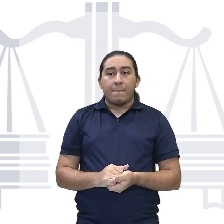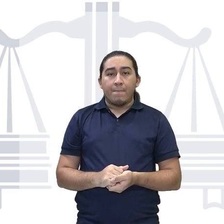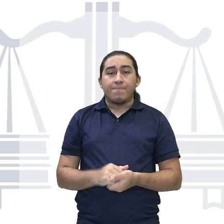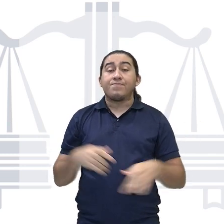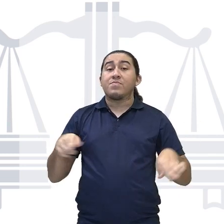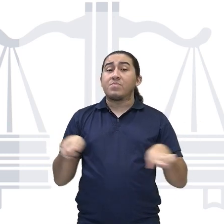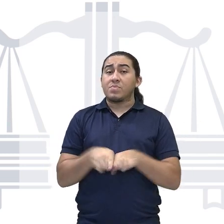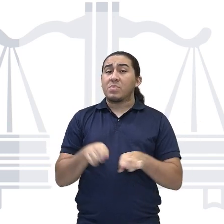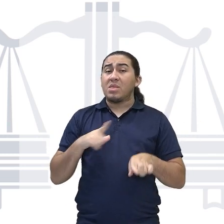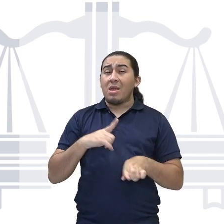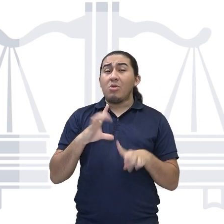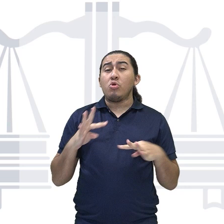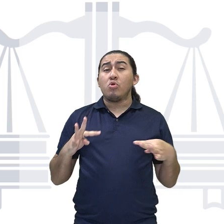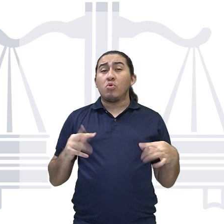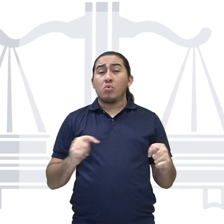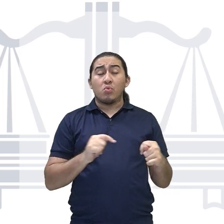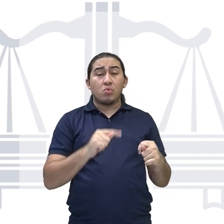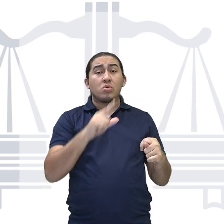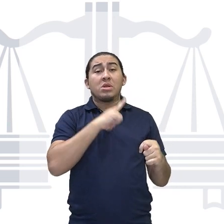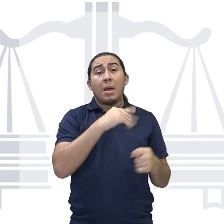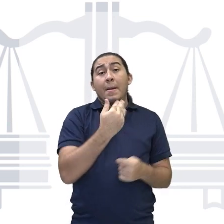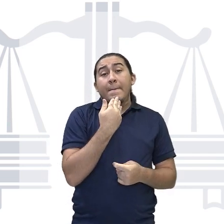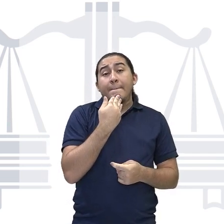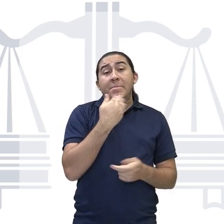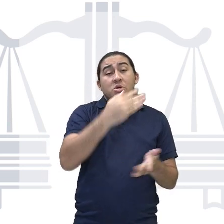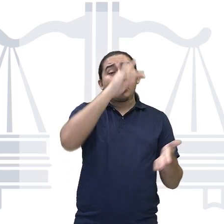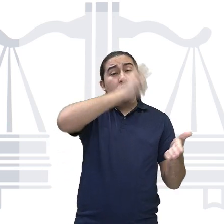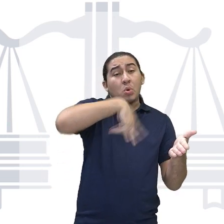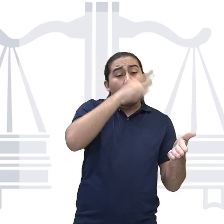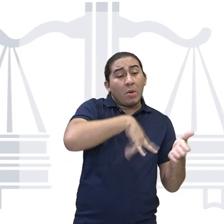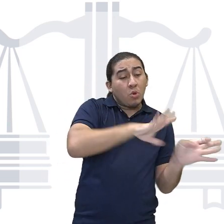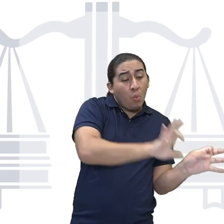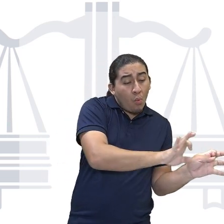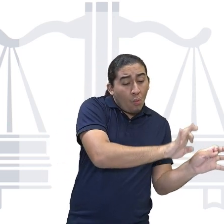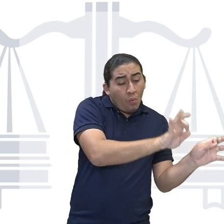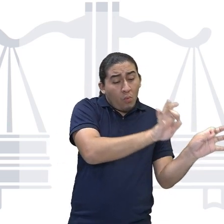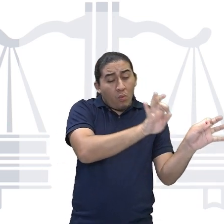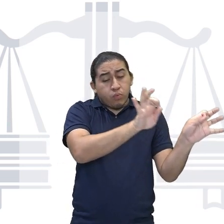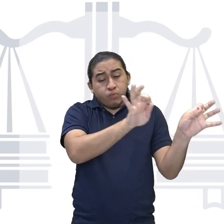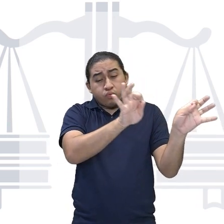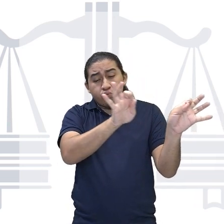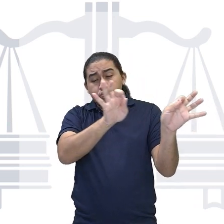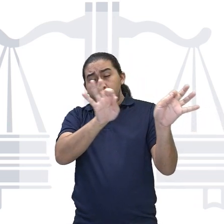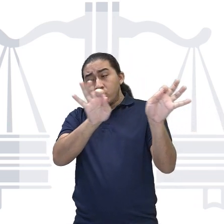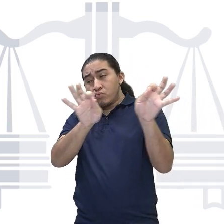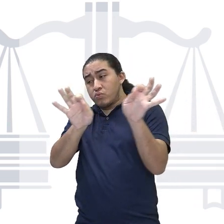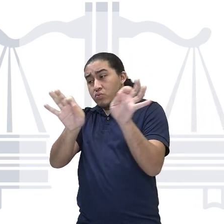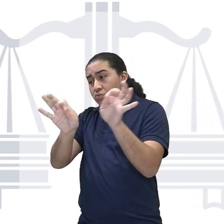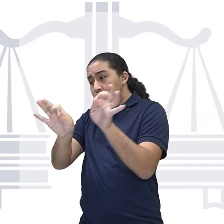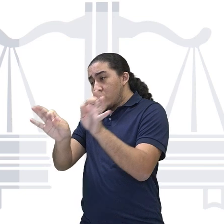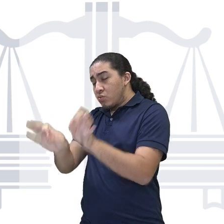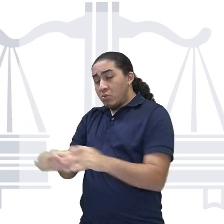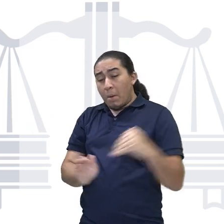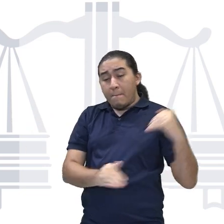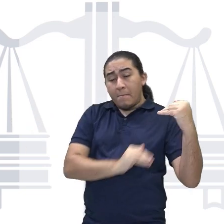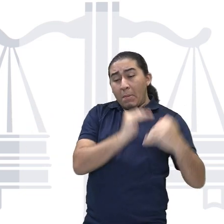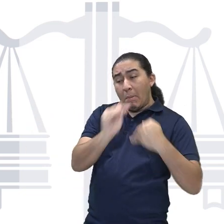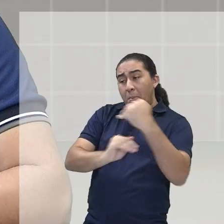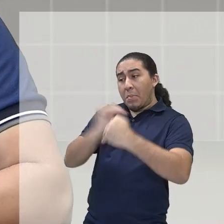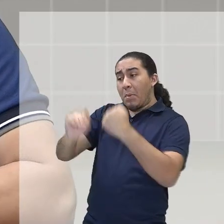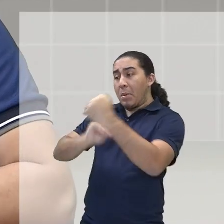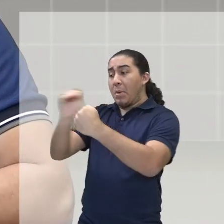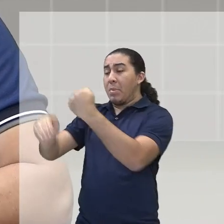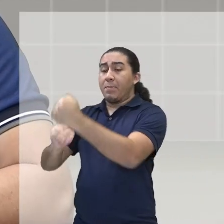esse caminho, né, que uma solicitação percorre aqui dentro da secretaria, e sendo um fluxo, ela